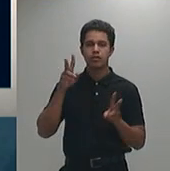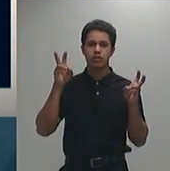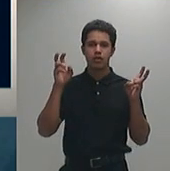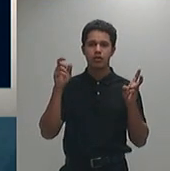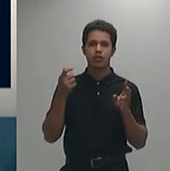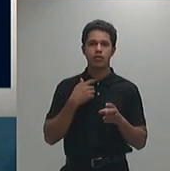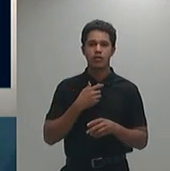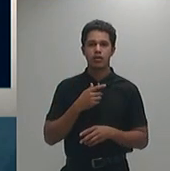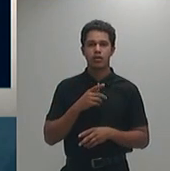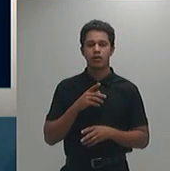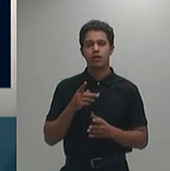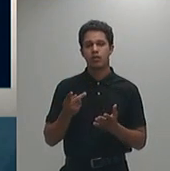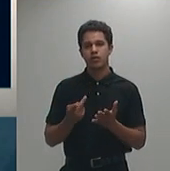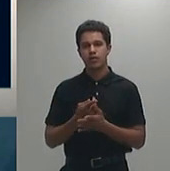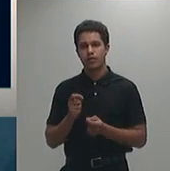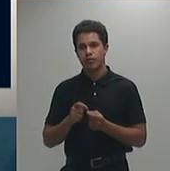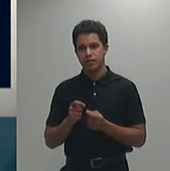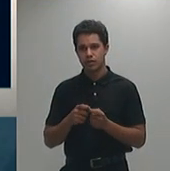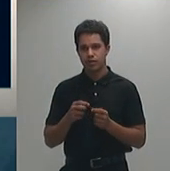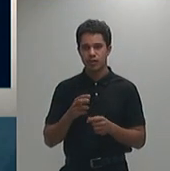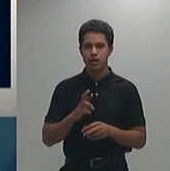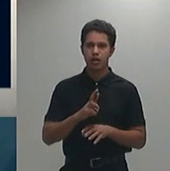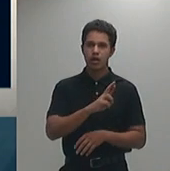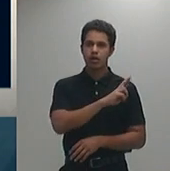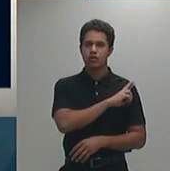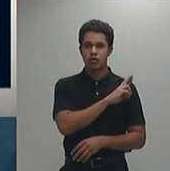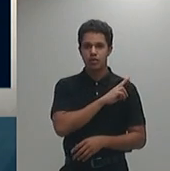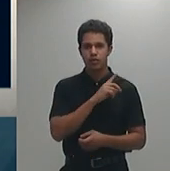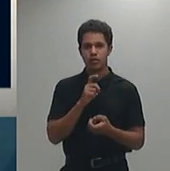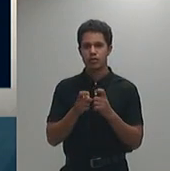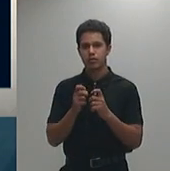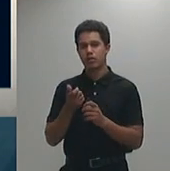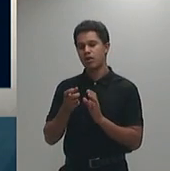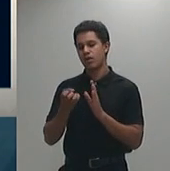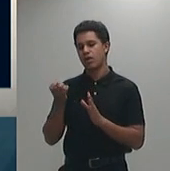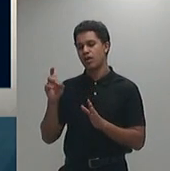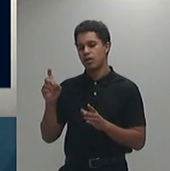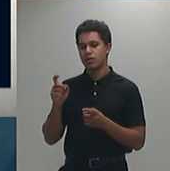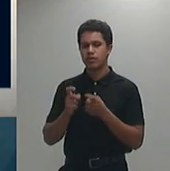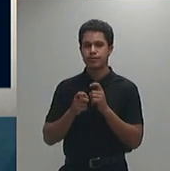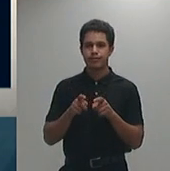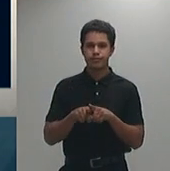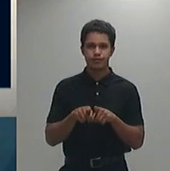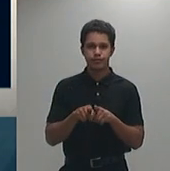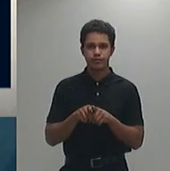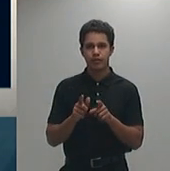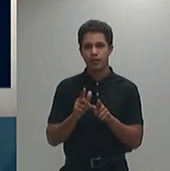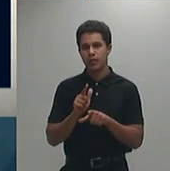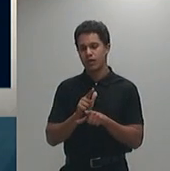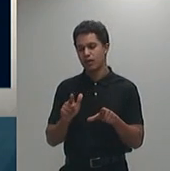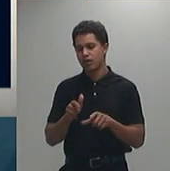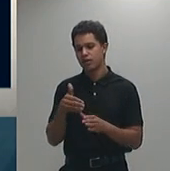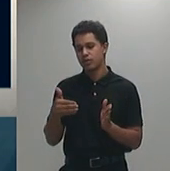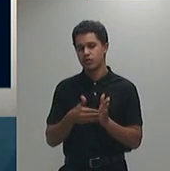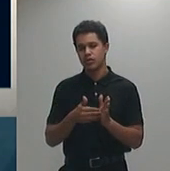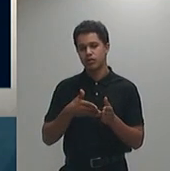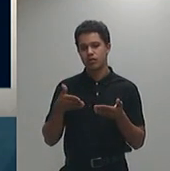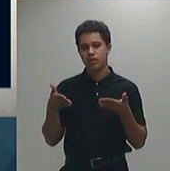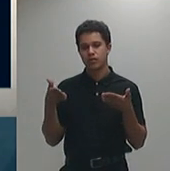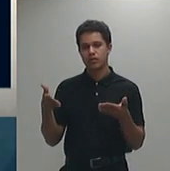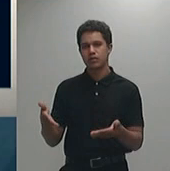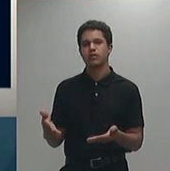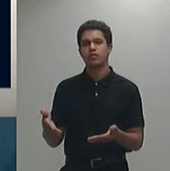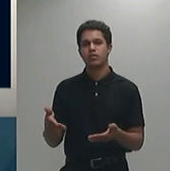tomadas para responsabilização de administradores e administradores sem que esses últimos dela participasse o ar os olhos